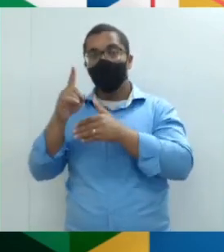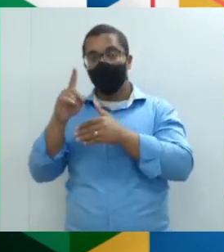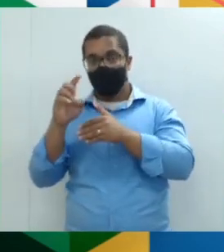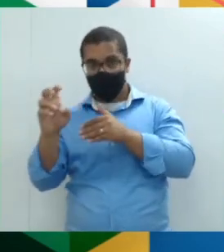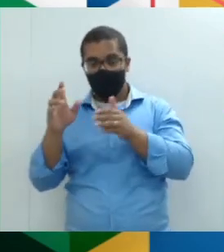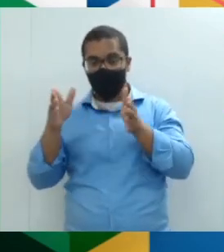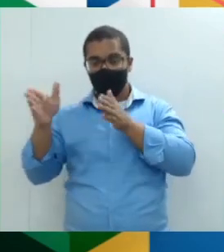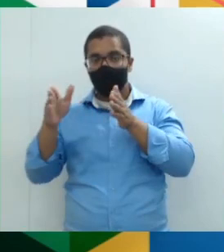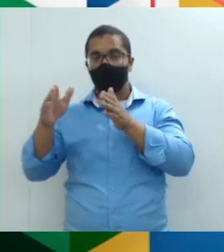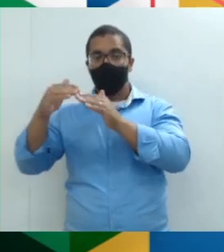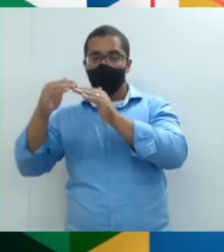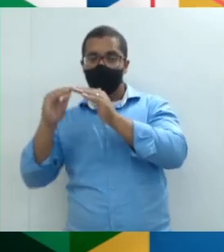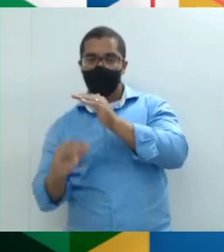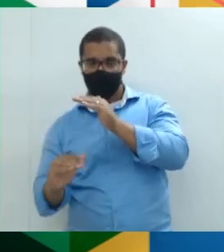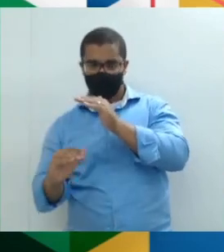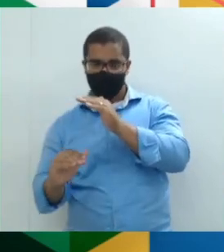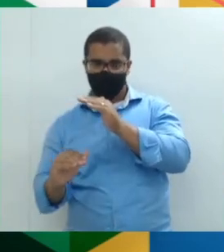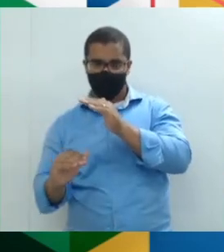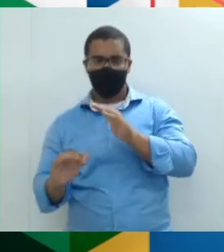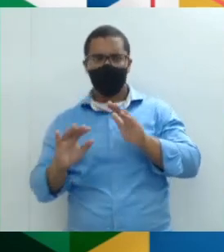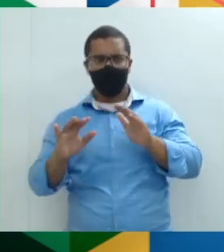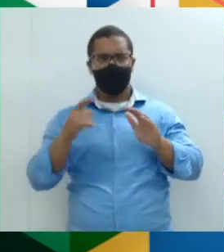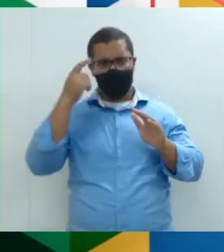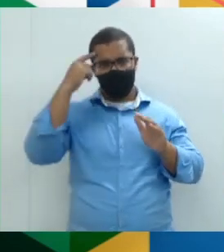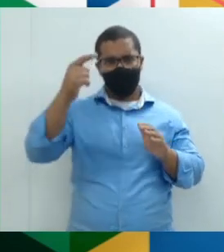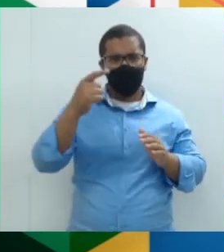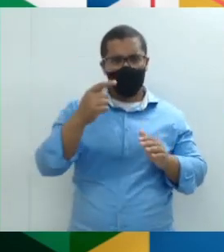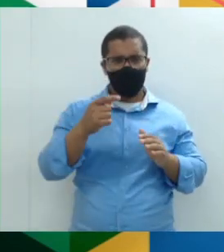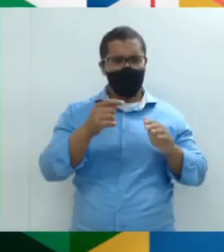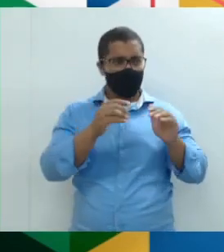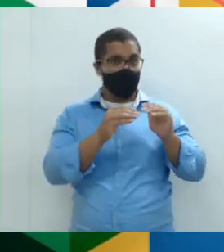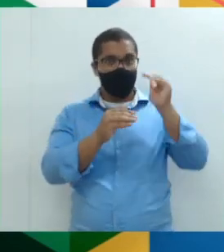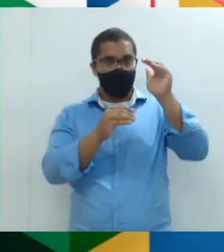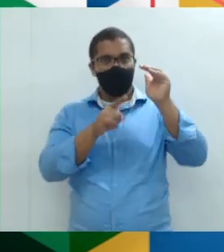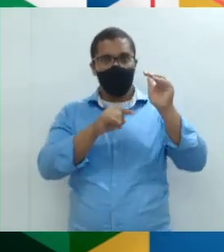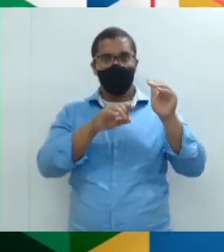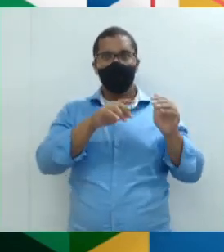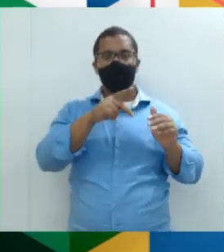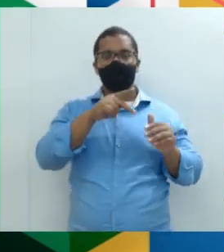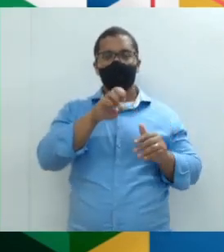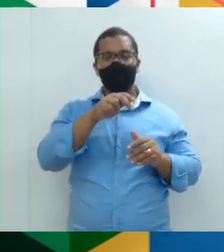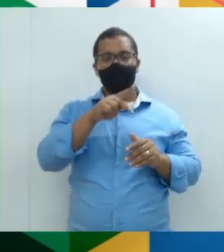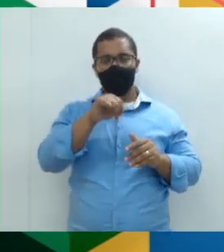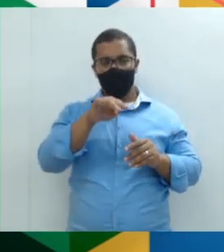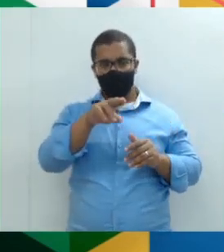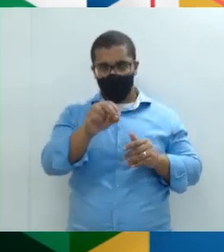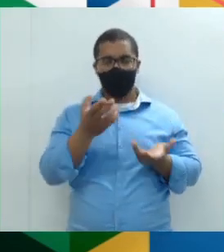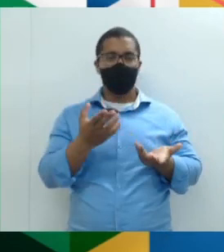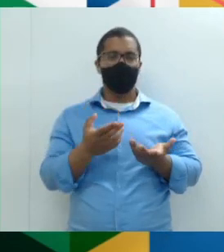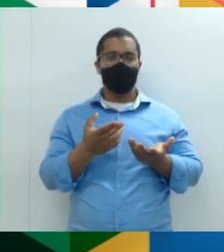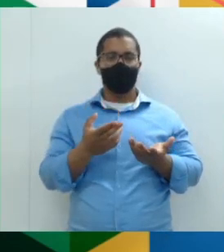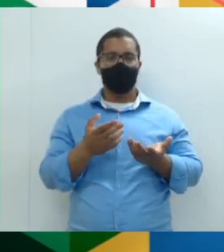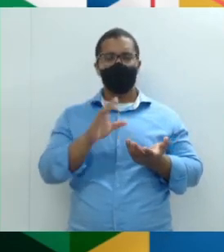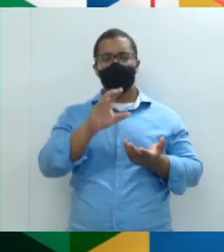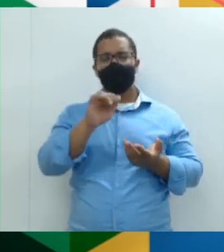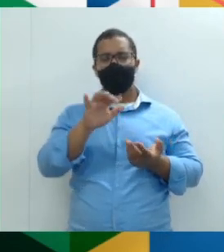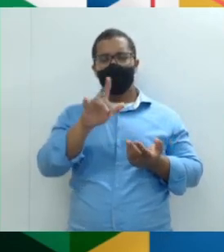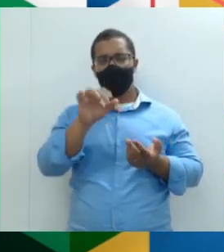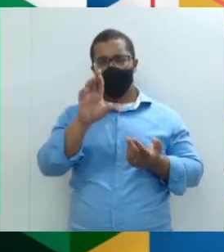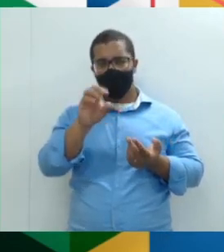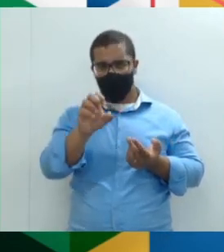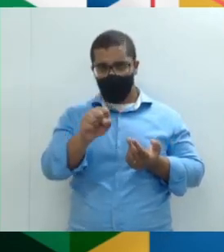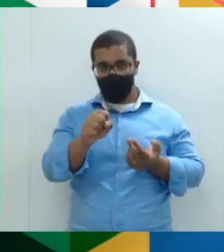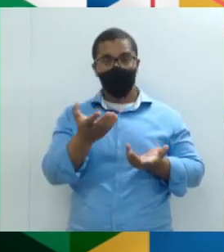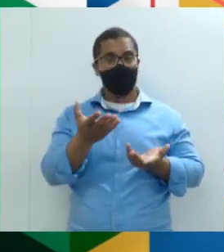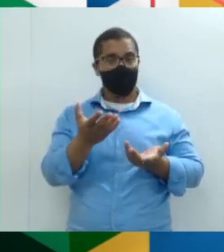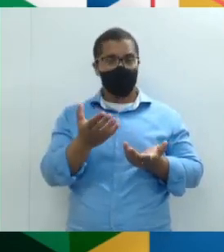você enxerga figuras como que eu acabei de citar, né? Pipino Breve, Carlos Magno, pessoas que estão ali, né, de forma atuante